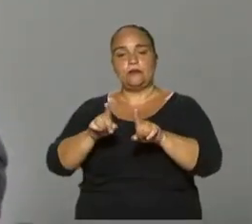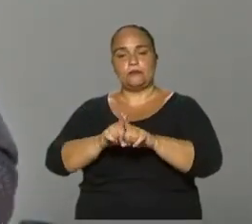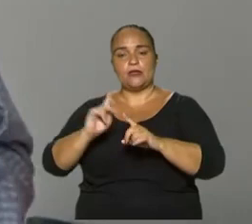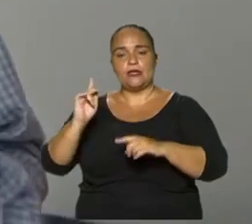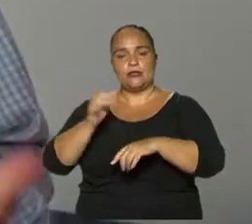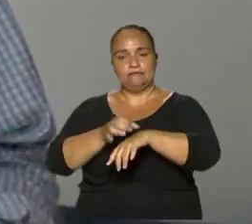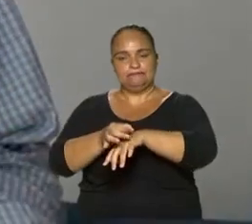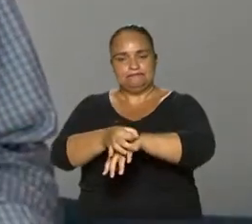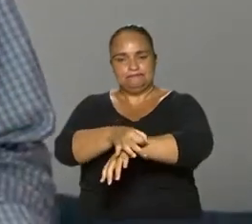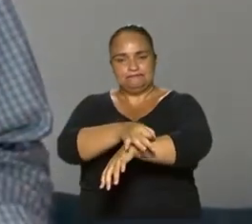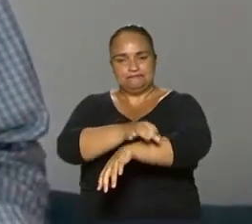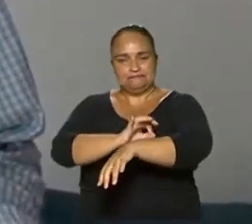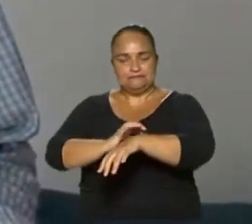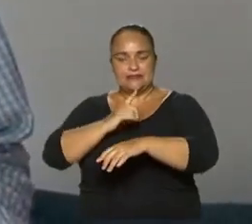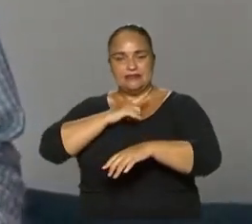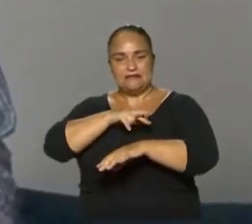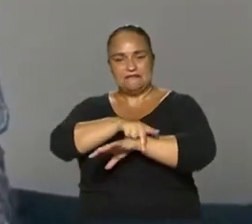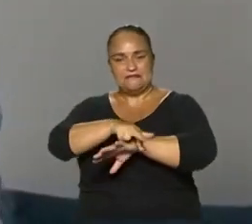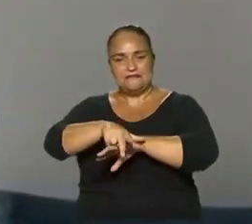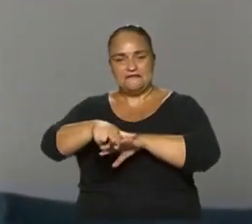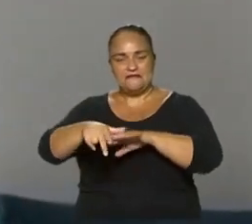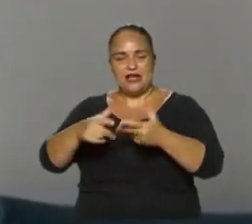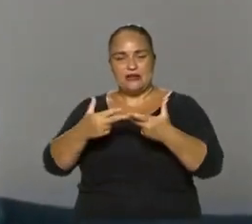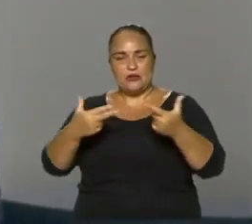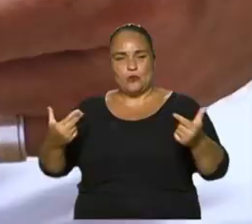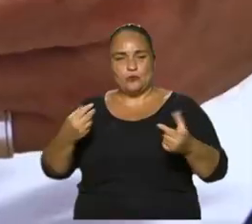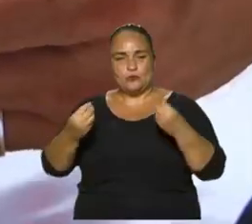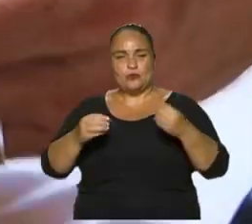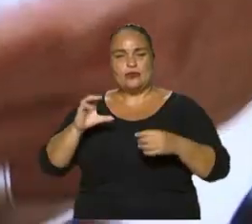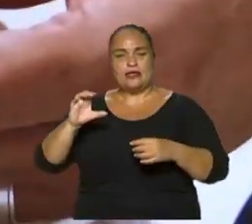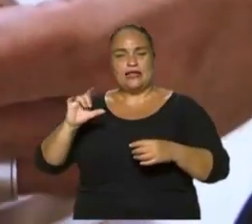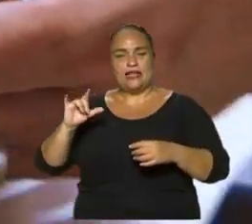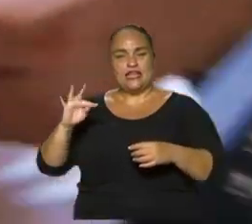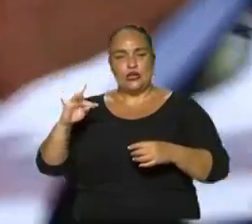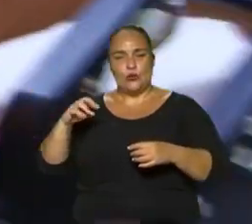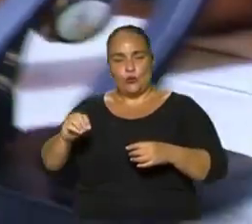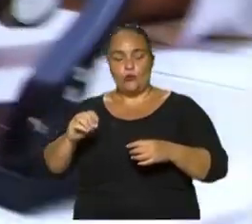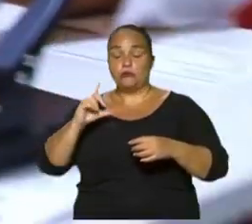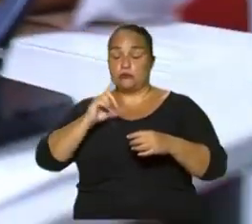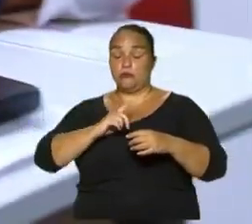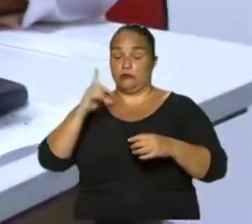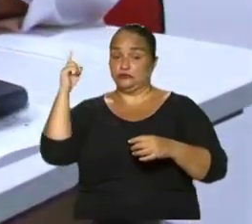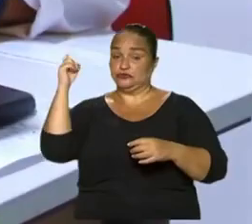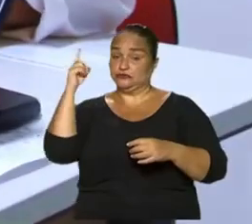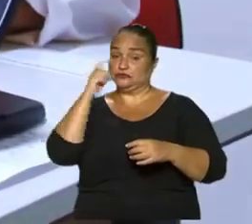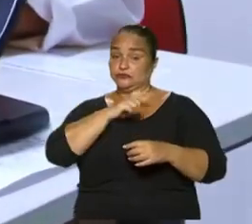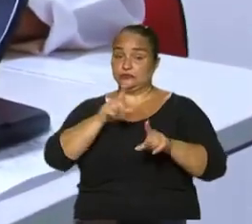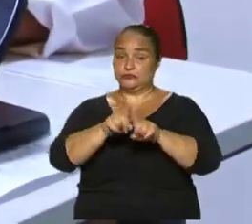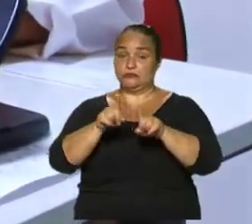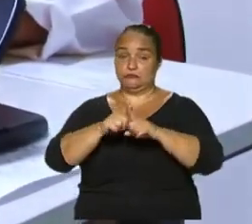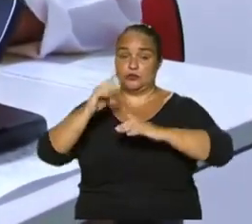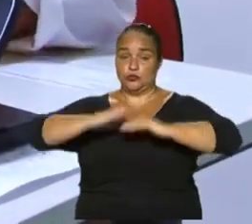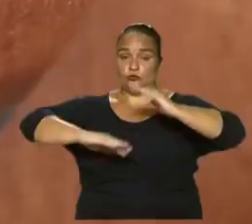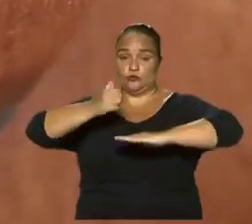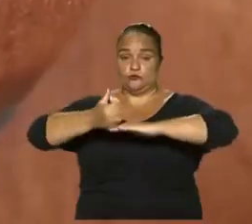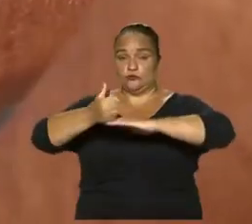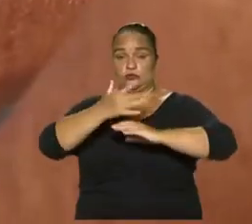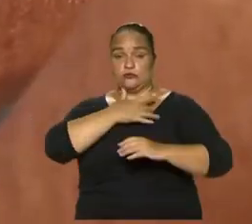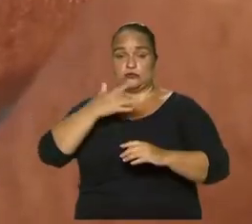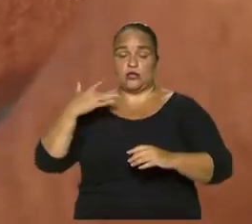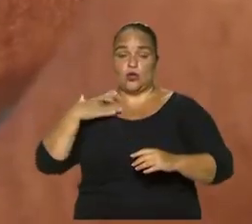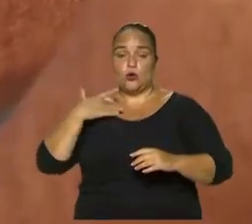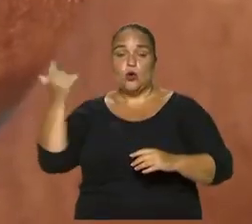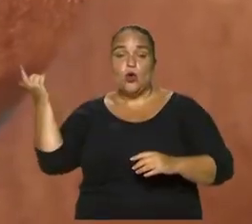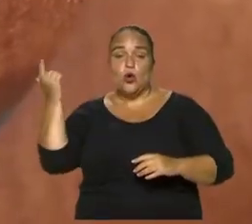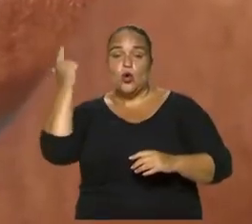uma diversidade muito grande de formas clínicas. Com isso, é muito difícil para um profissional de saúde